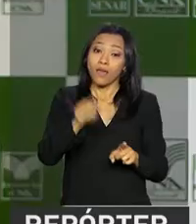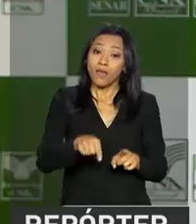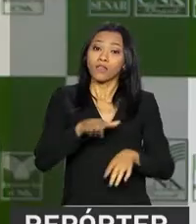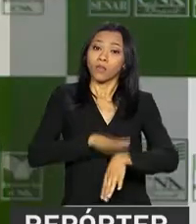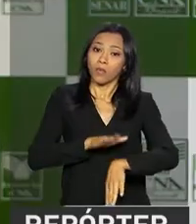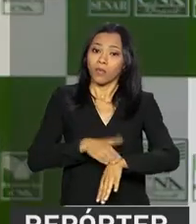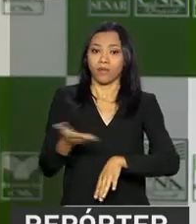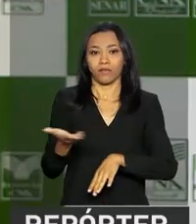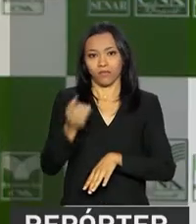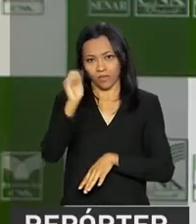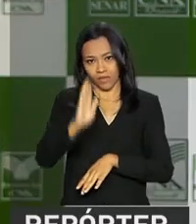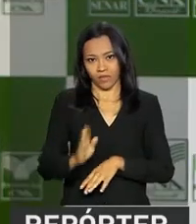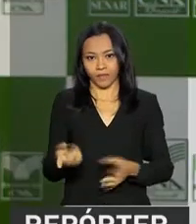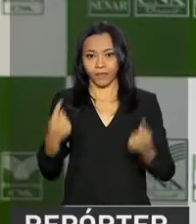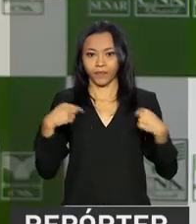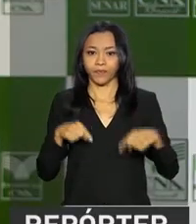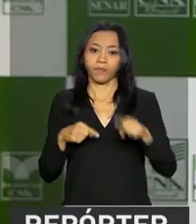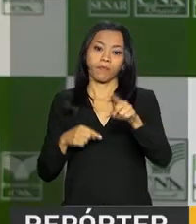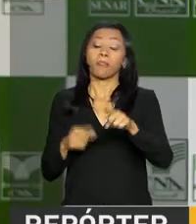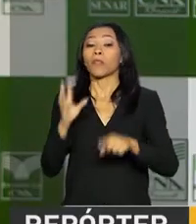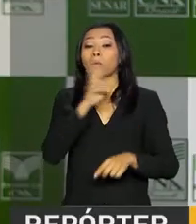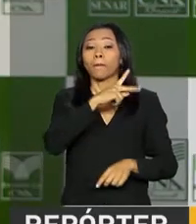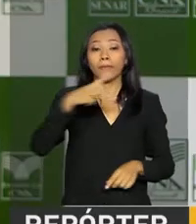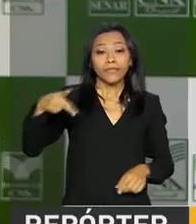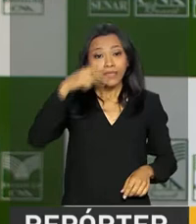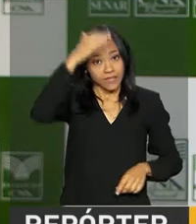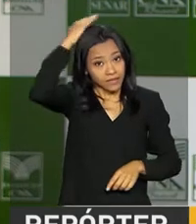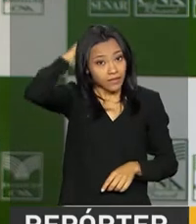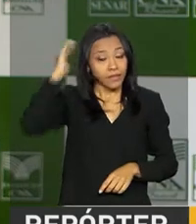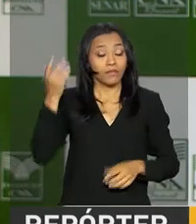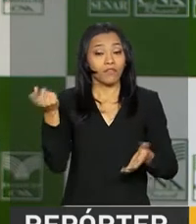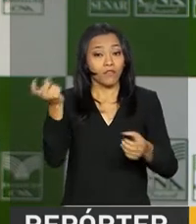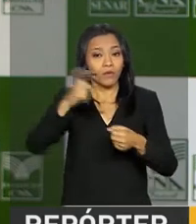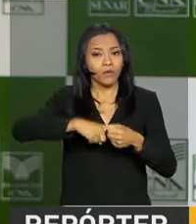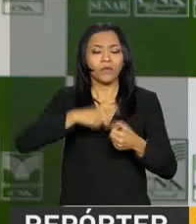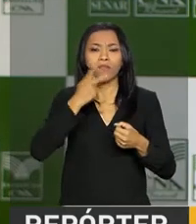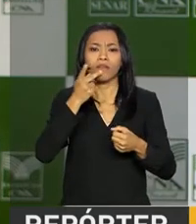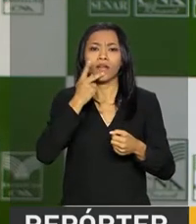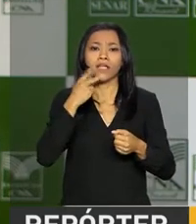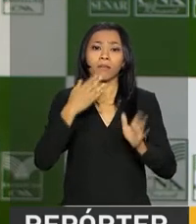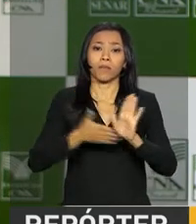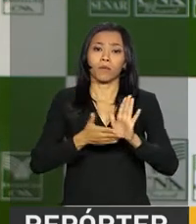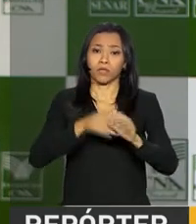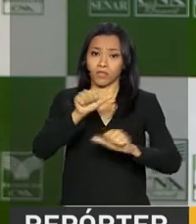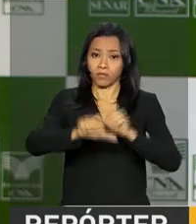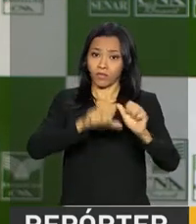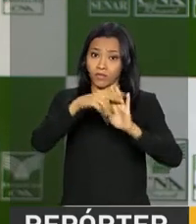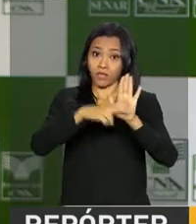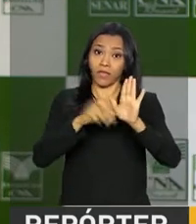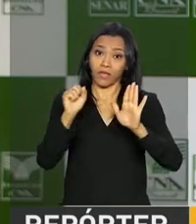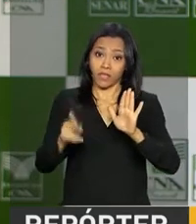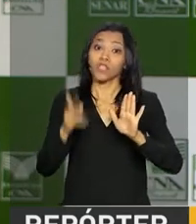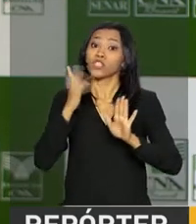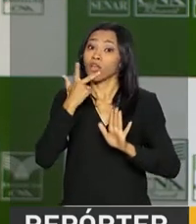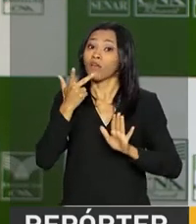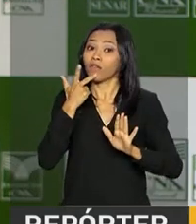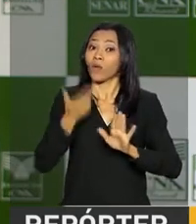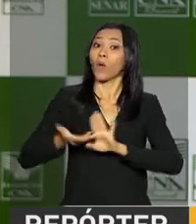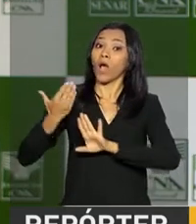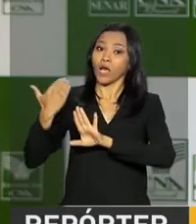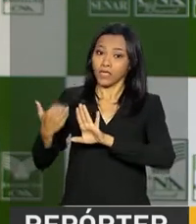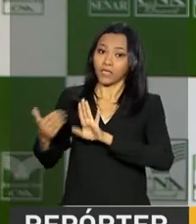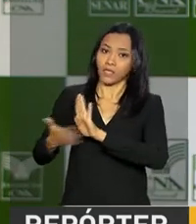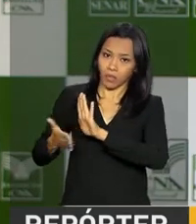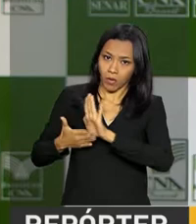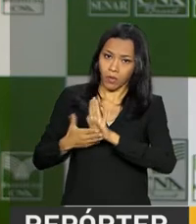Brasil. O presidente Michel Temer voltou a falar sobre a importância das reformas. Primeiro mencionou as que já foram feitas, como a